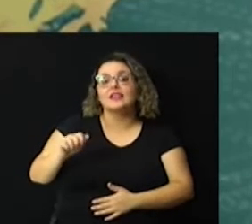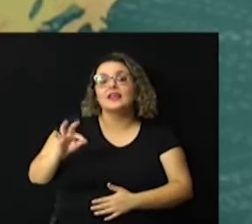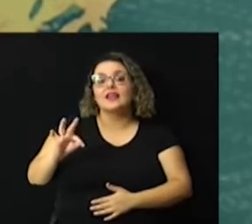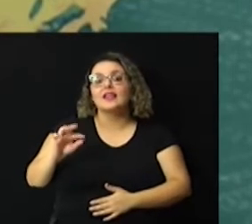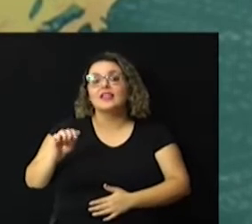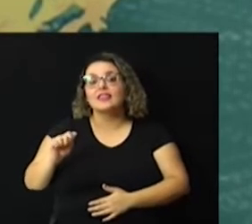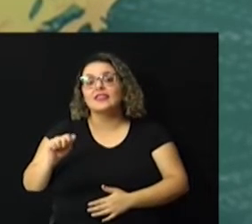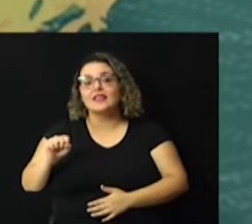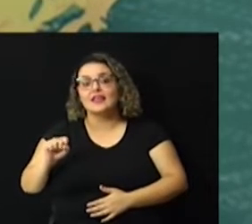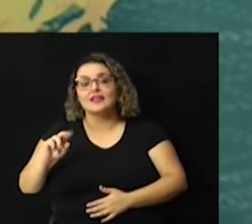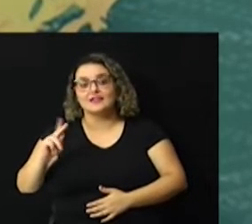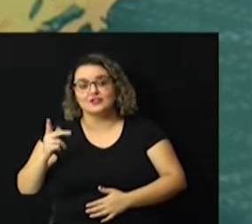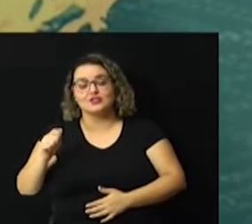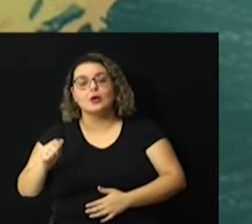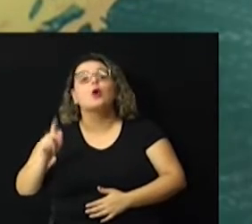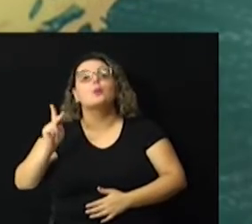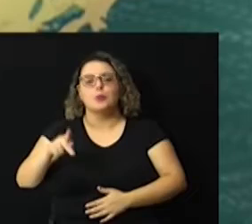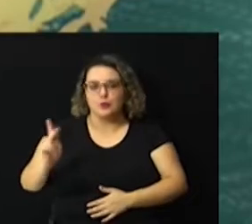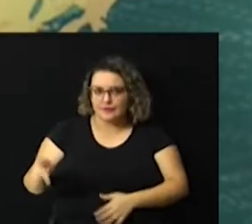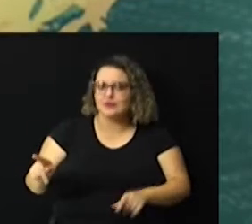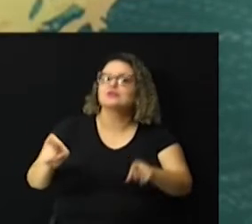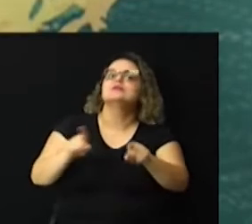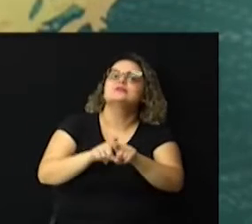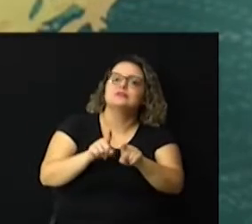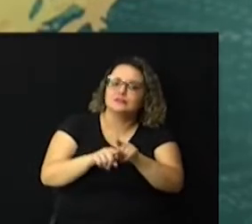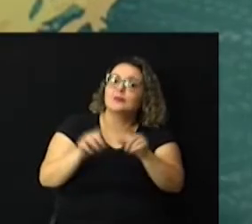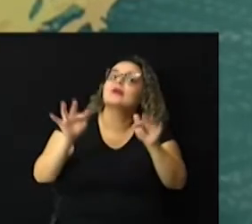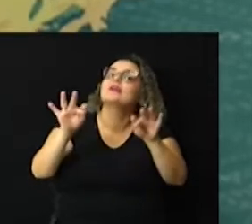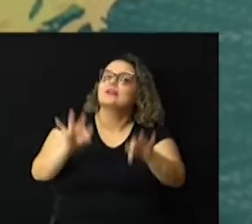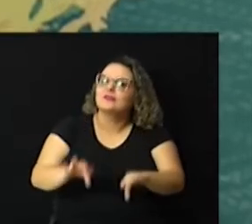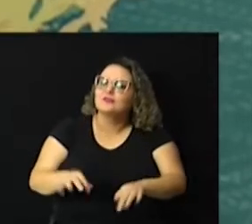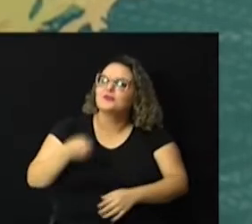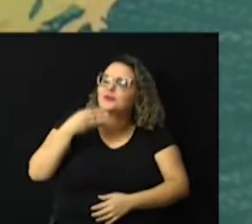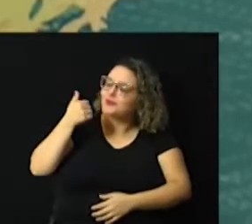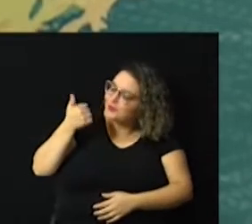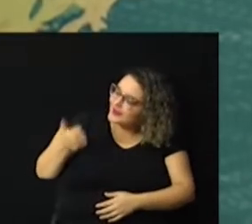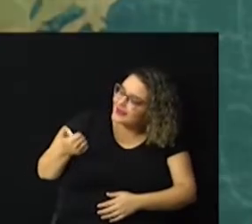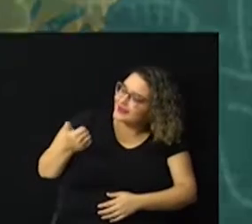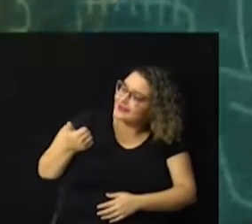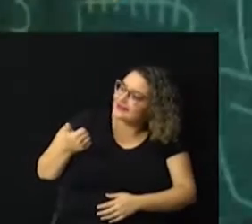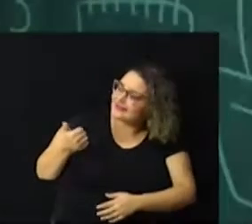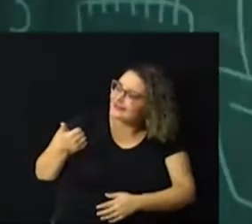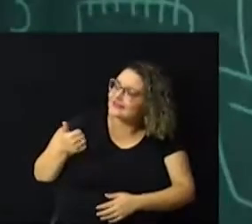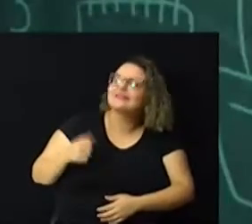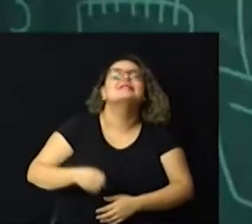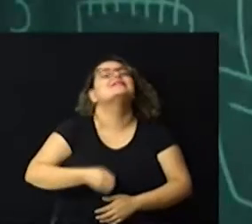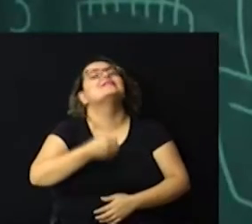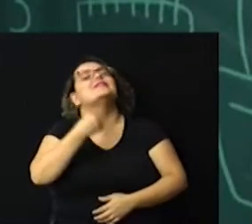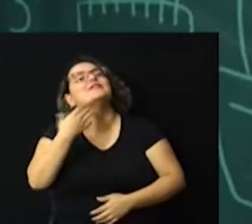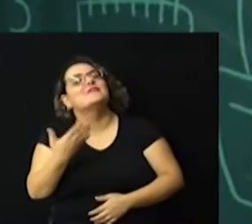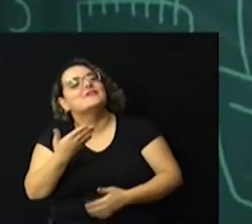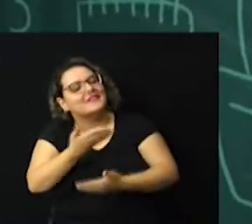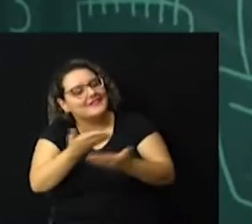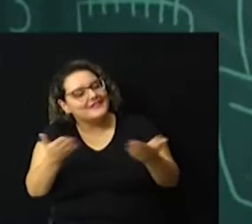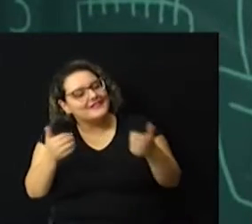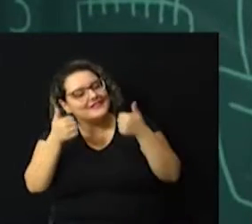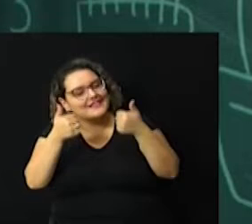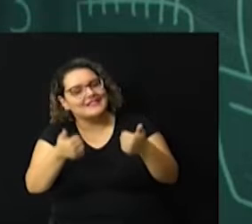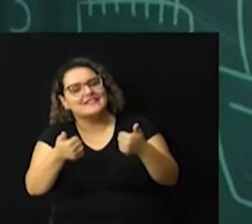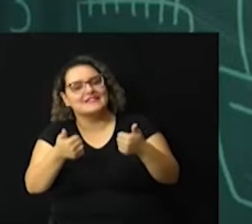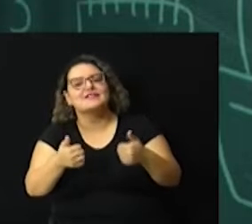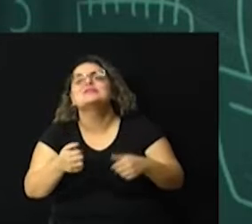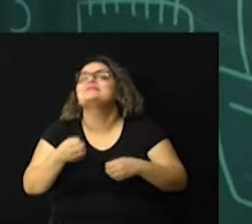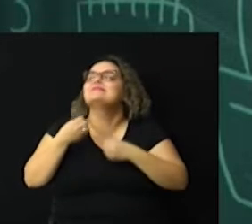Natasha, que também é professora e também está na final. Tudo bem, Natasha? Tudo bom, e com vocês?